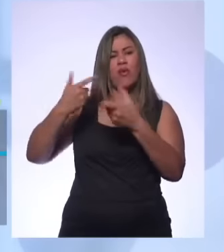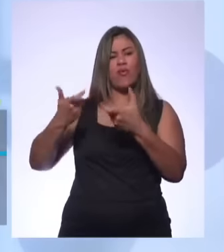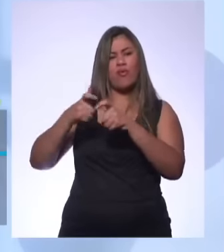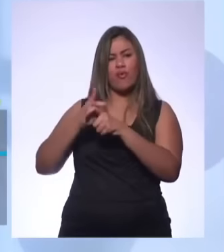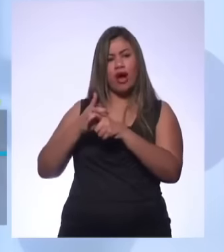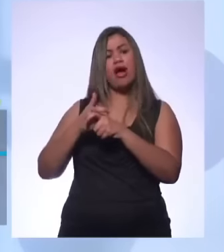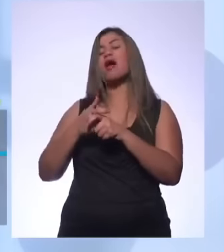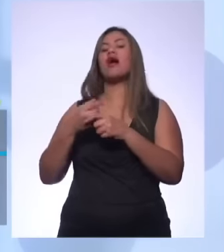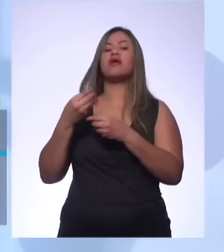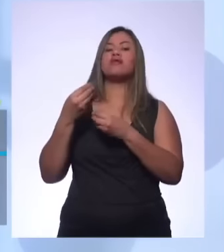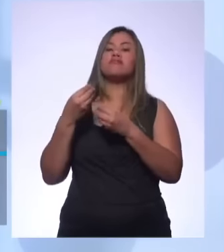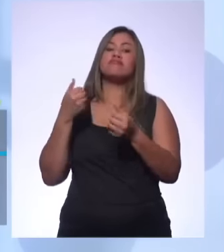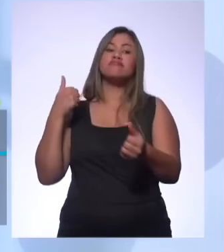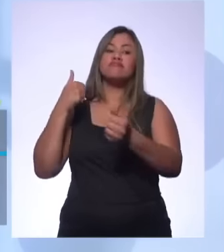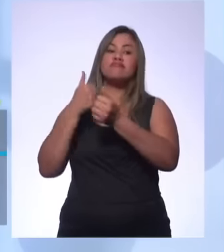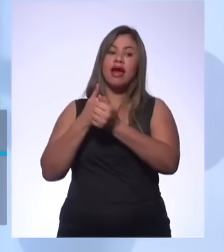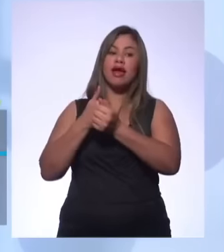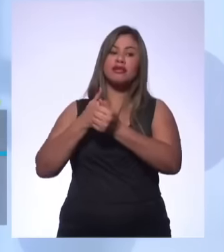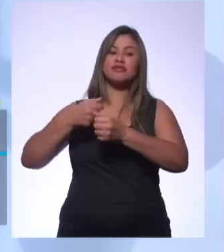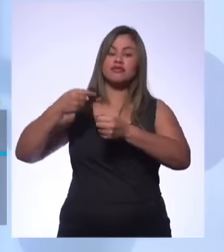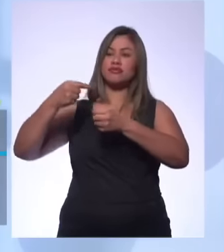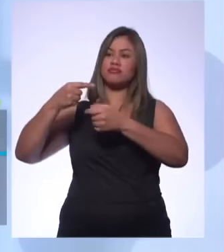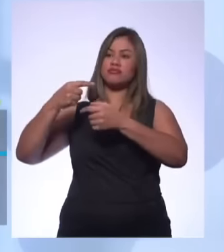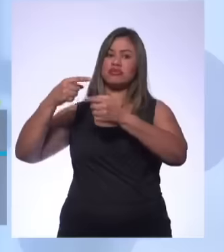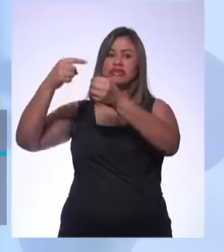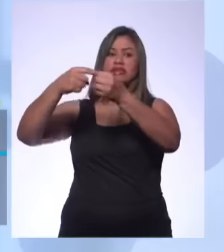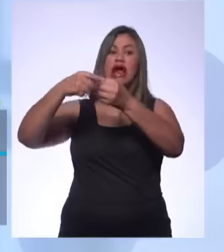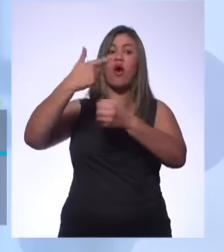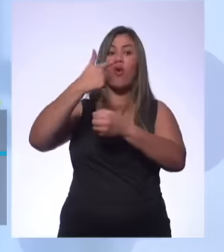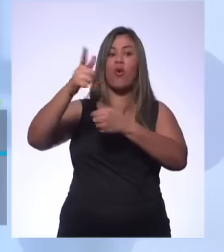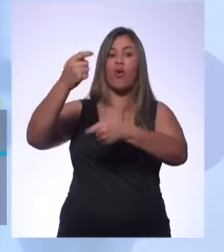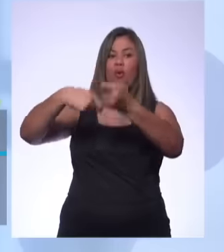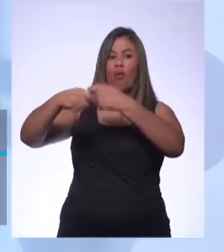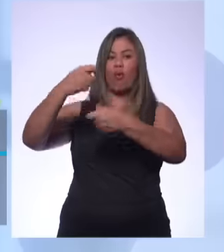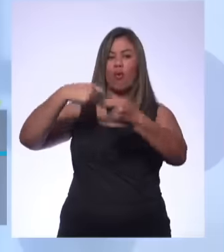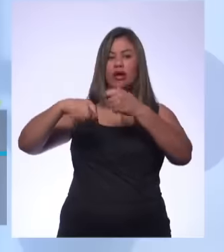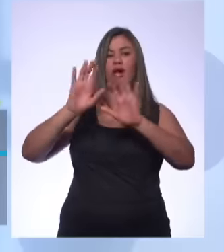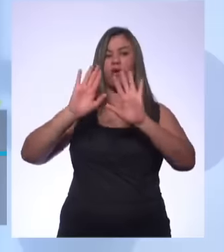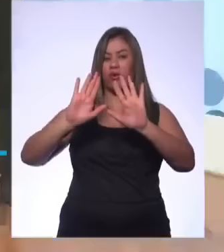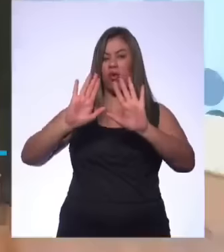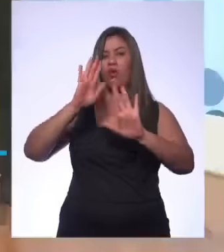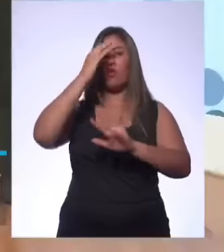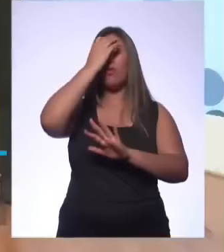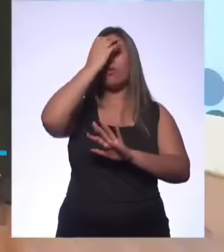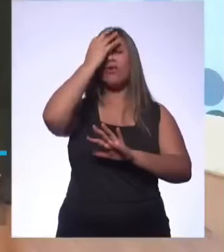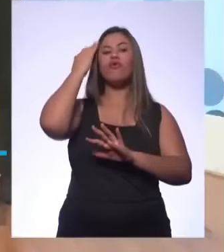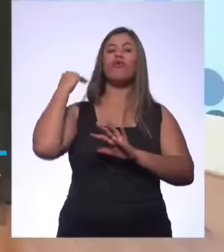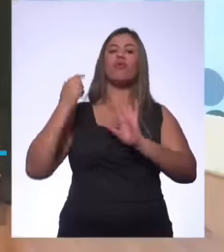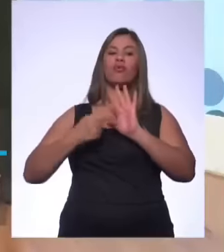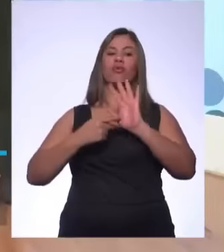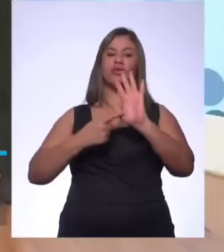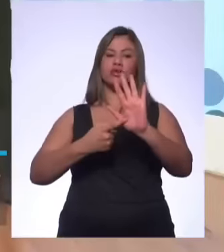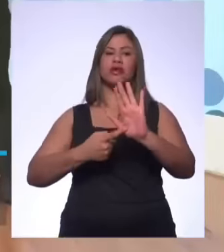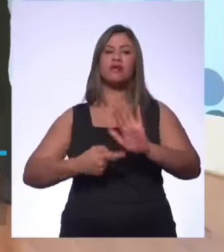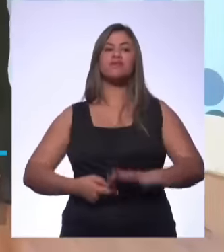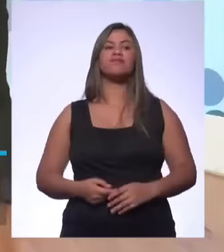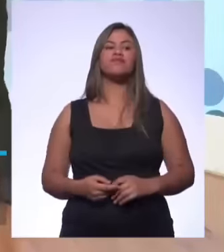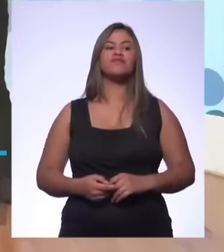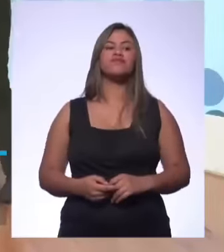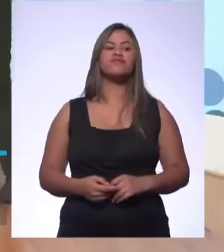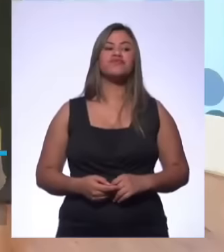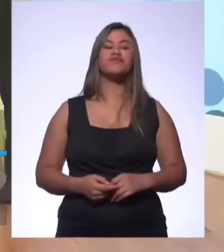próximas aí de cidades comerciais. Eu vou mostrar para vocês aqui. Espera só um pouquinho. Olha só. Vocês se